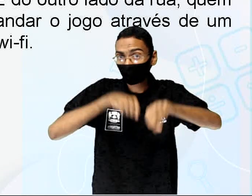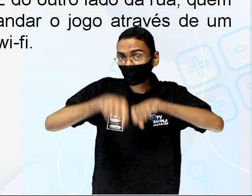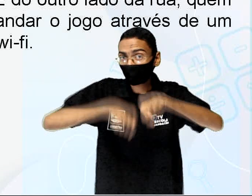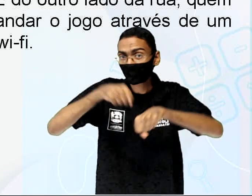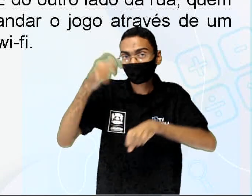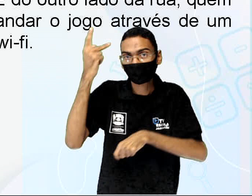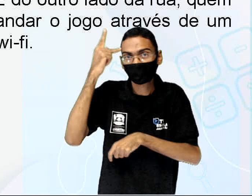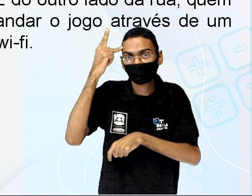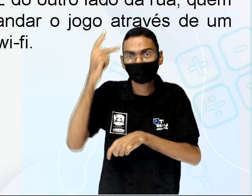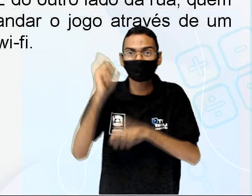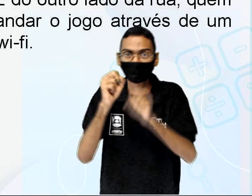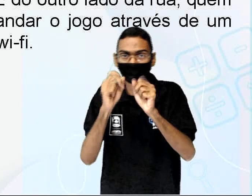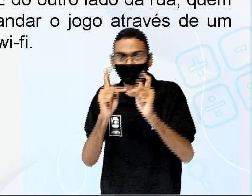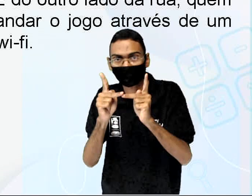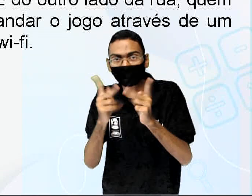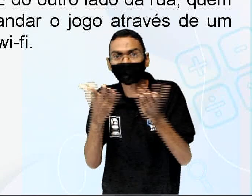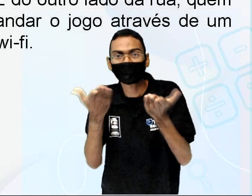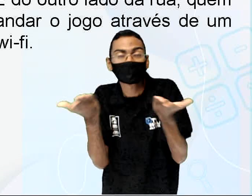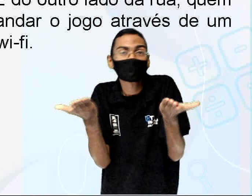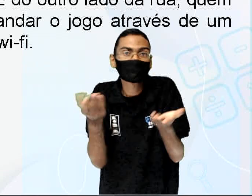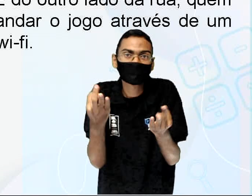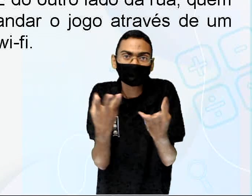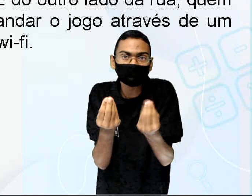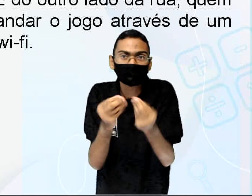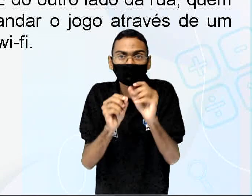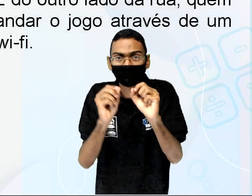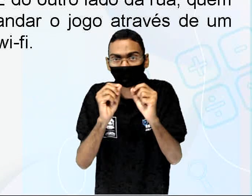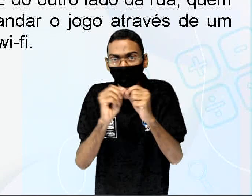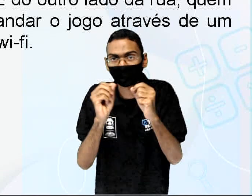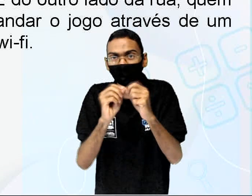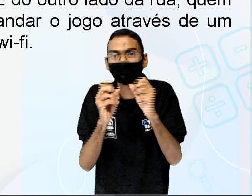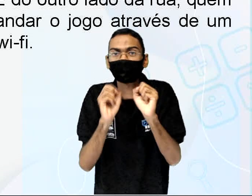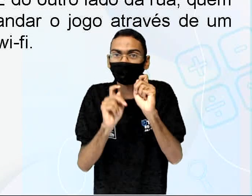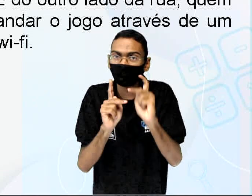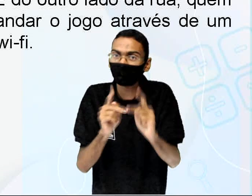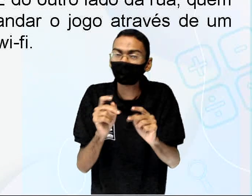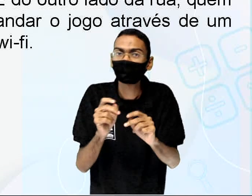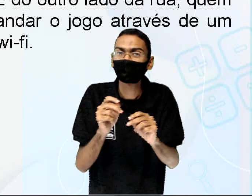São Paulo. Então, tudo isso é feito de forma